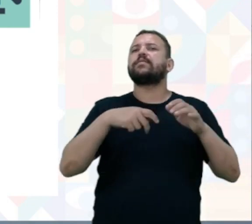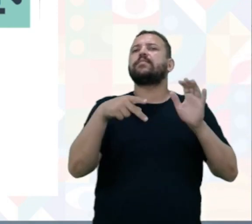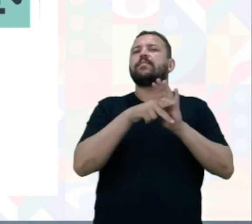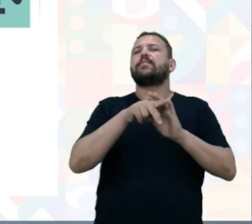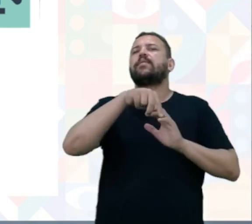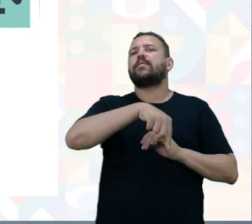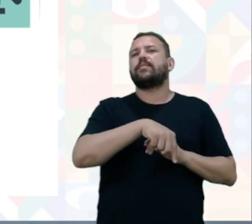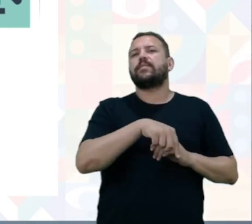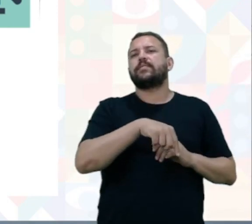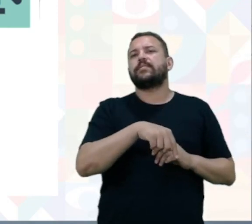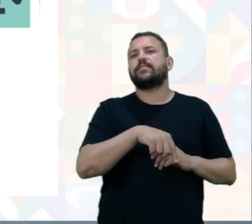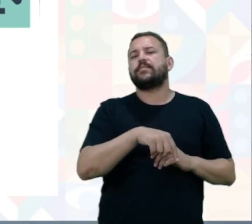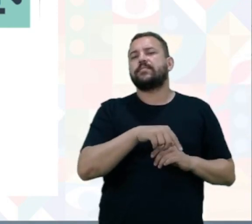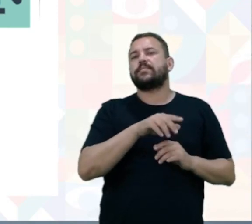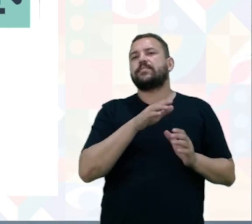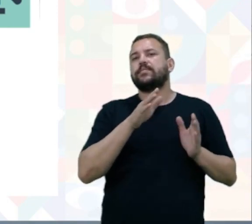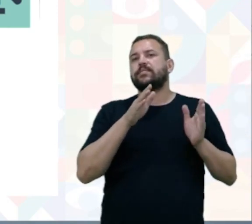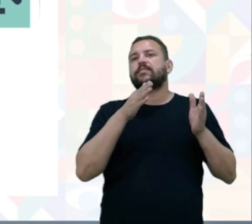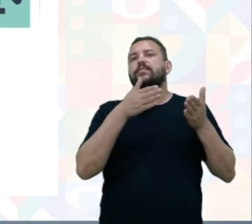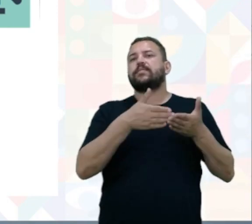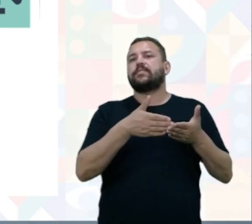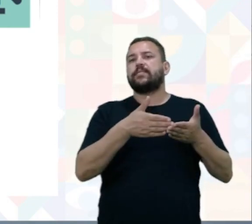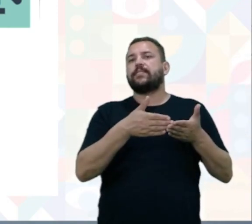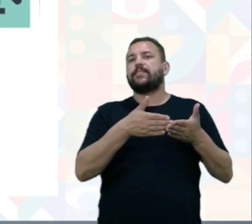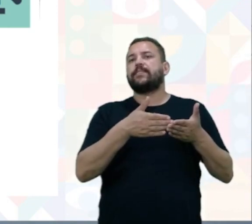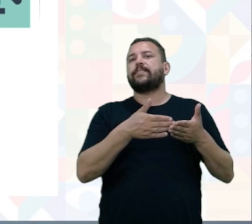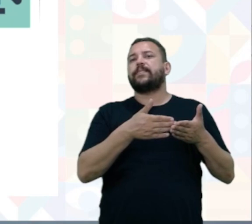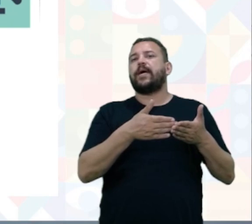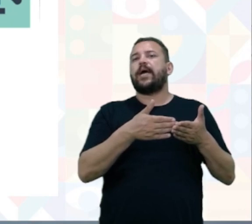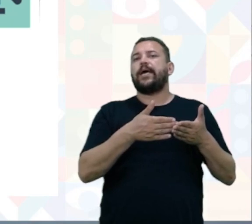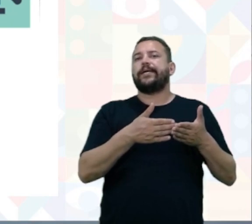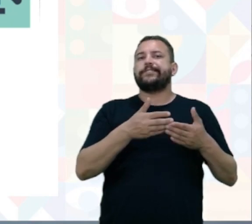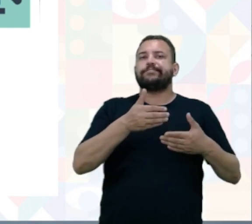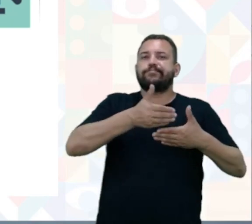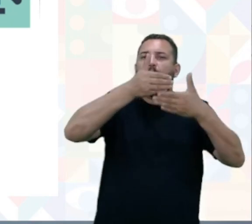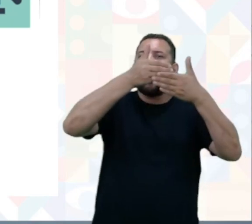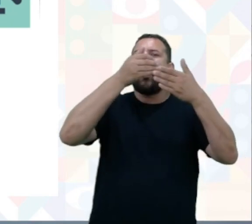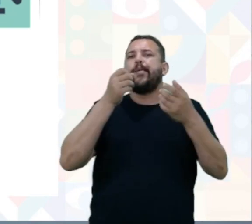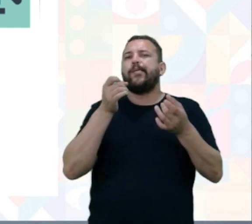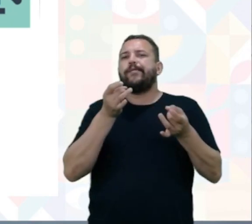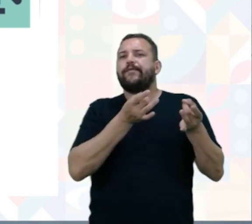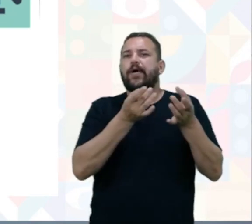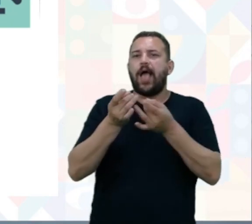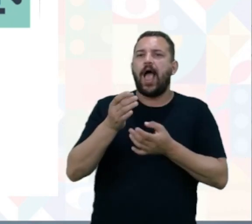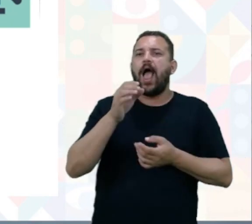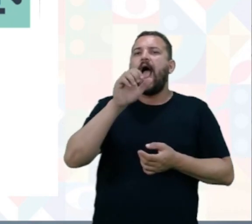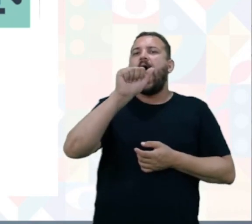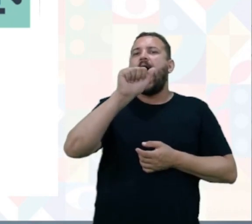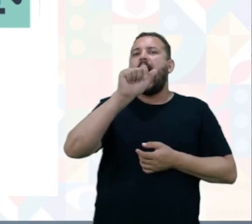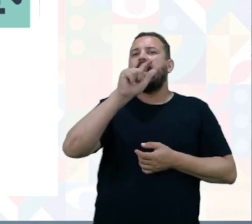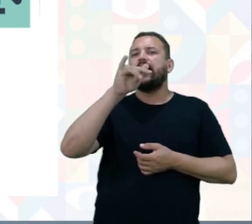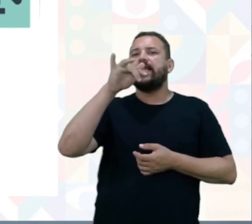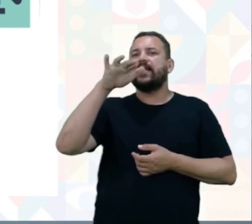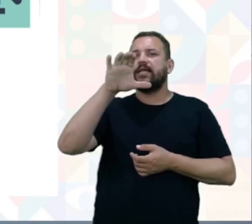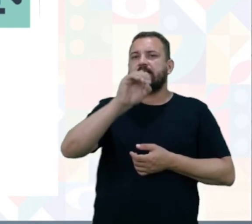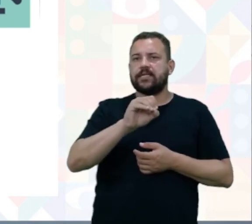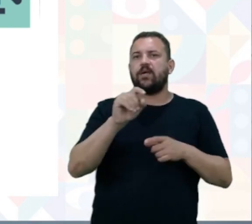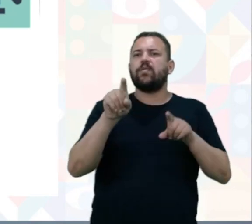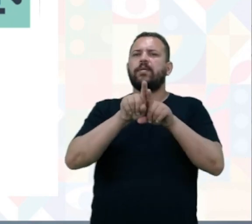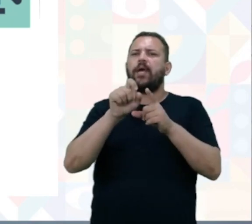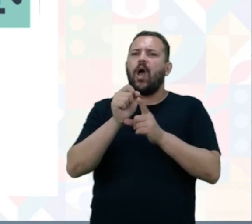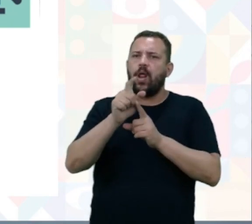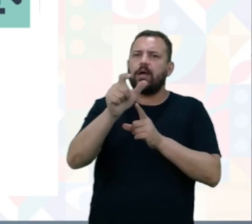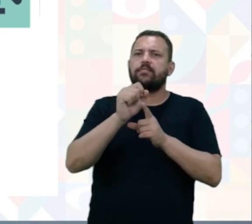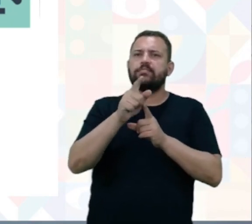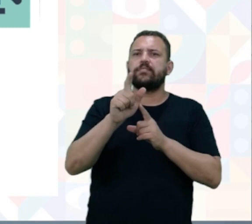administrativos inerentes, pertinentes às obras, compras, alienações e locações no âmbito